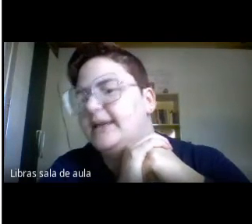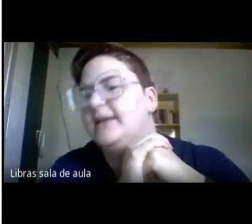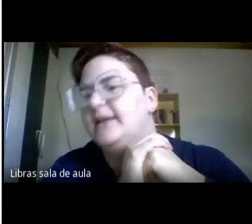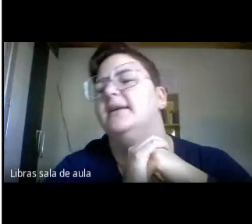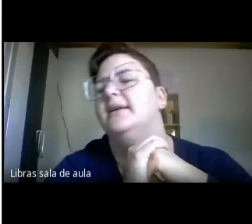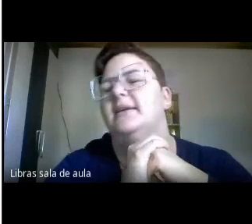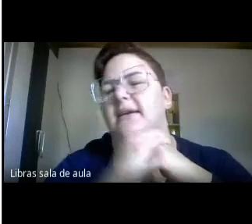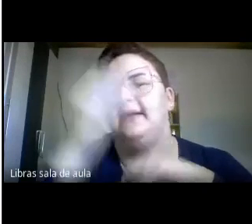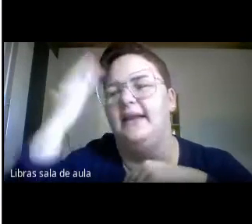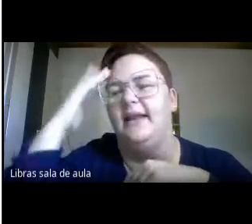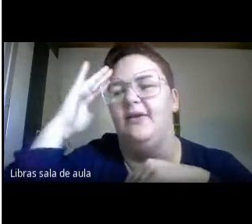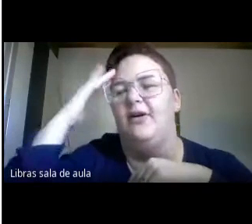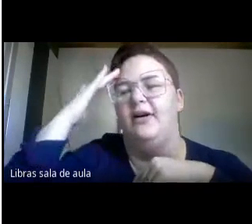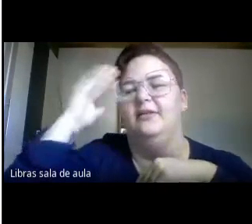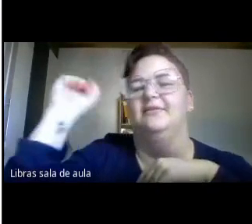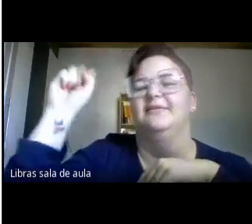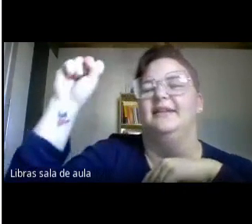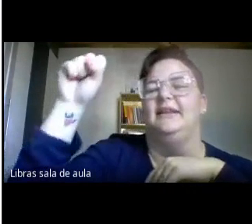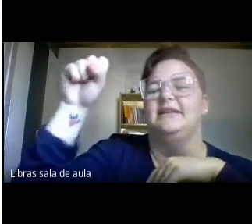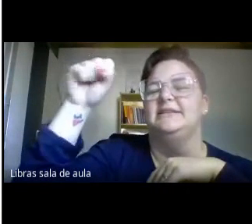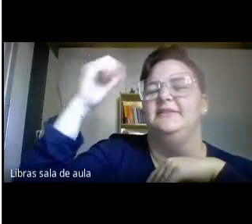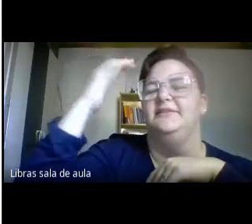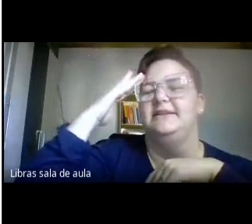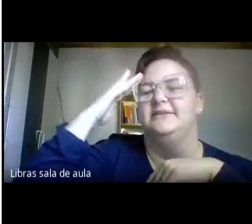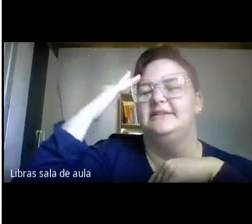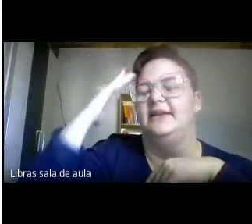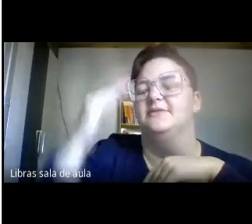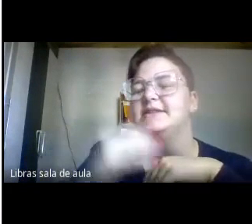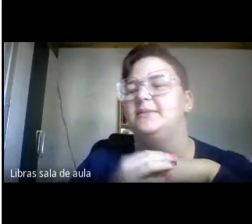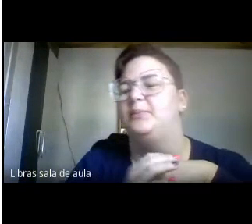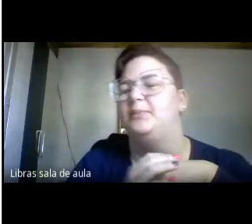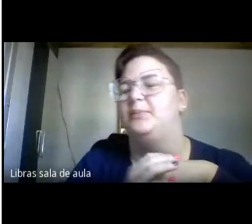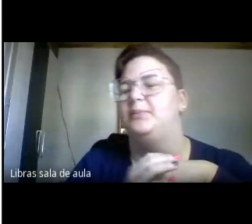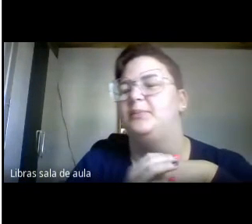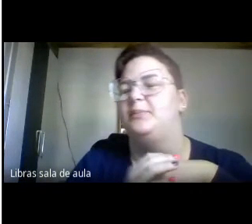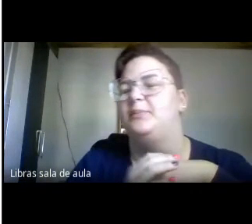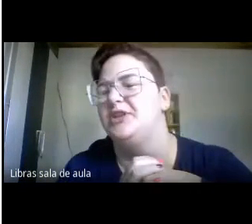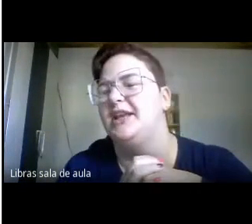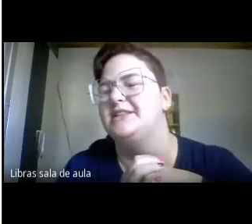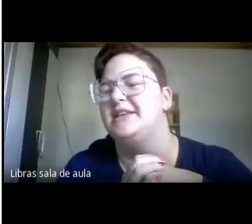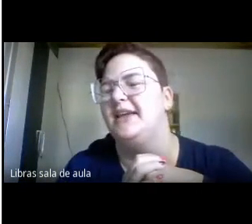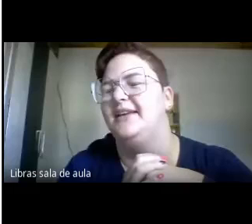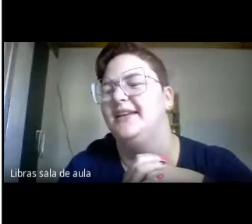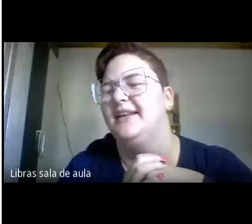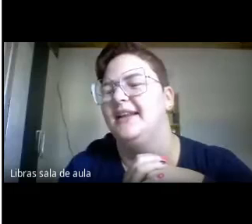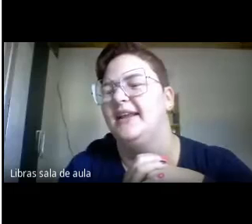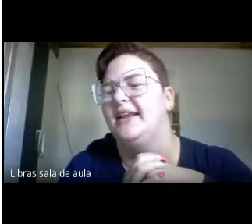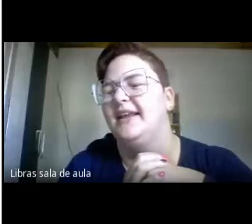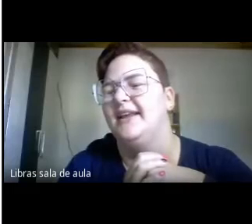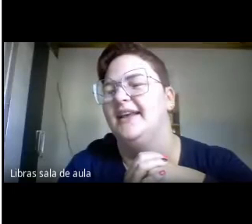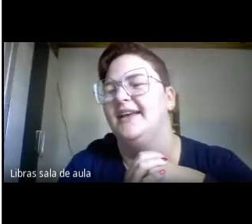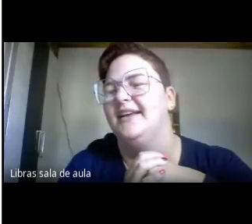Eliane, entendeu? Ó, a Terezinha fazendo que sim. Eu não sei se prefere que chame de Terezinha.